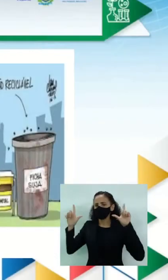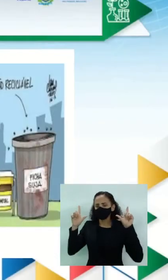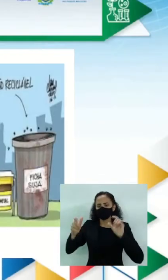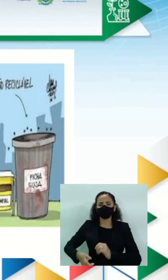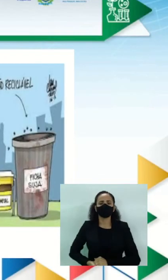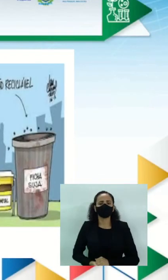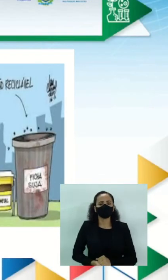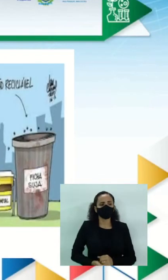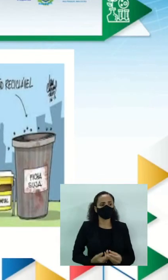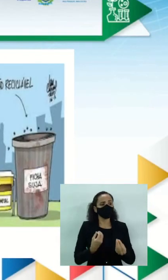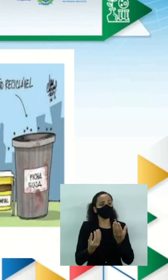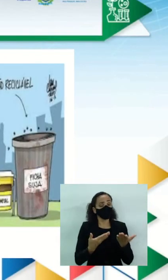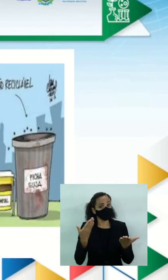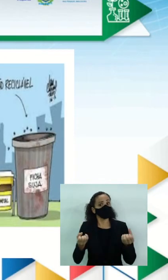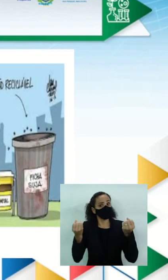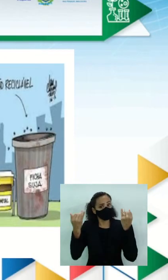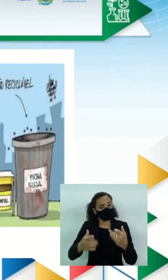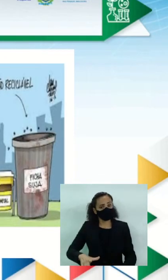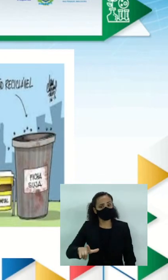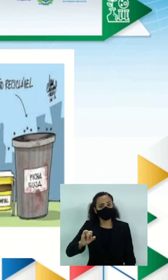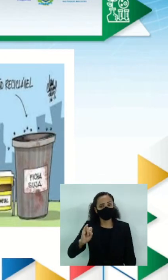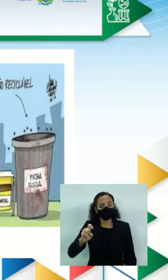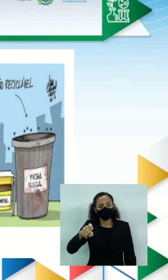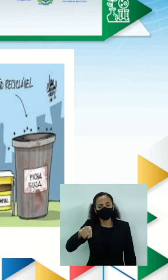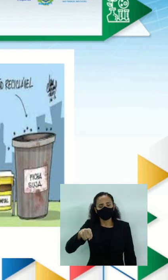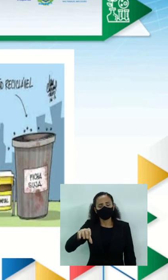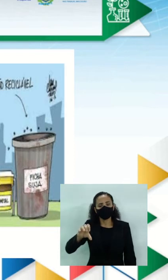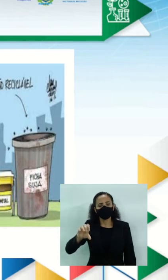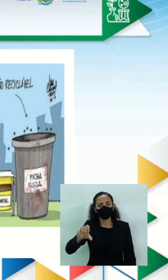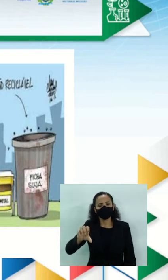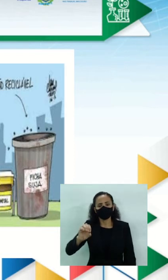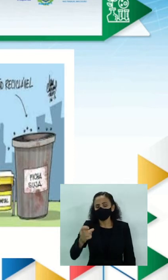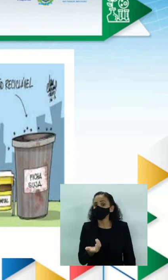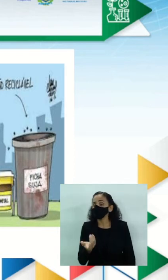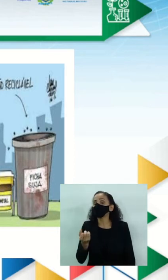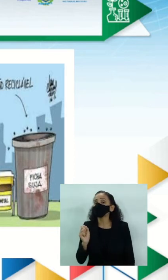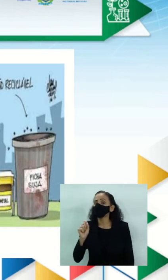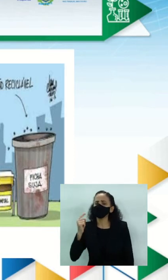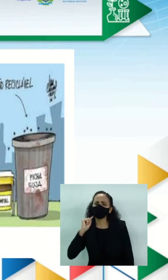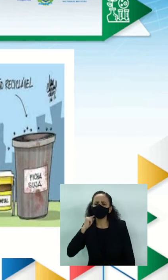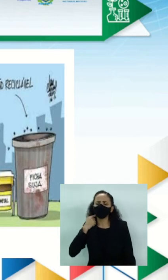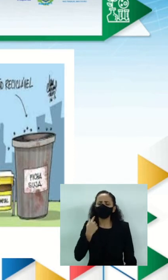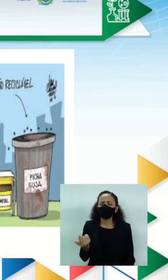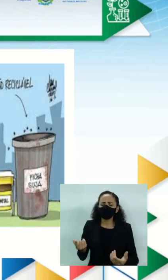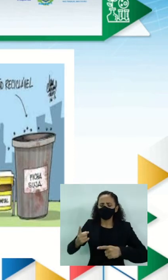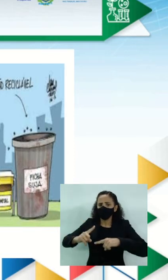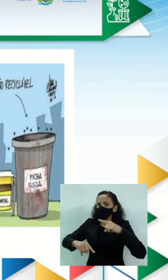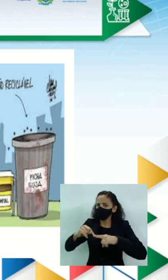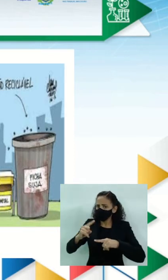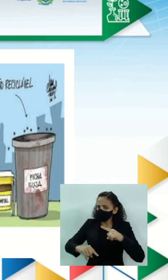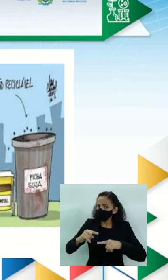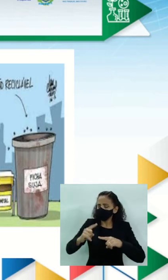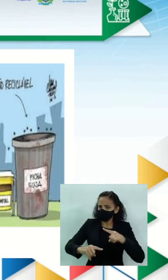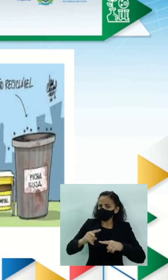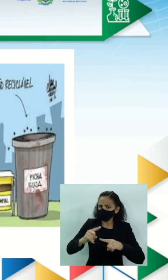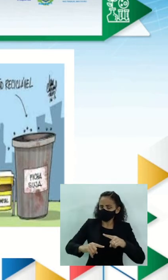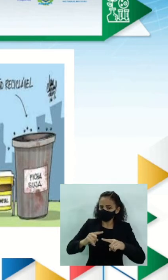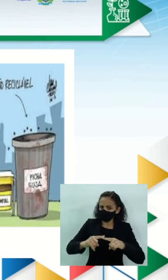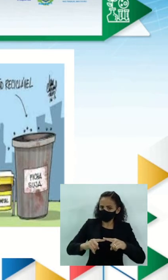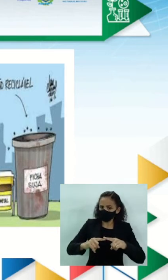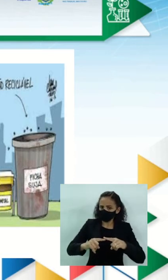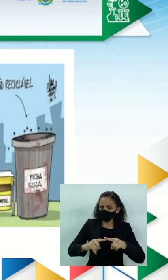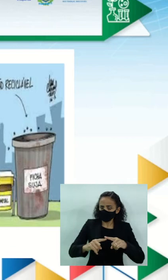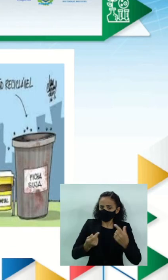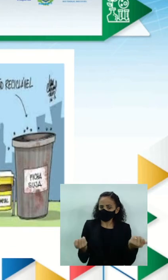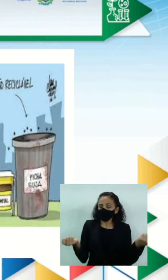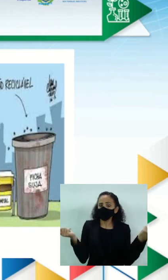lixo, né? Como eu acabei de falar. Então, o lixo, ele, ele por ser um material, né? Um material que